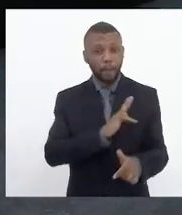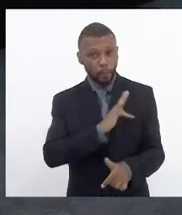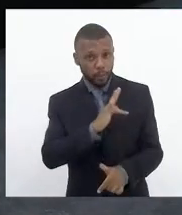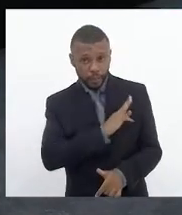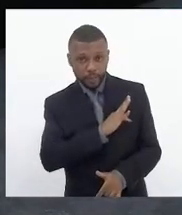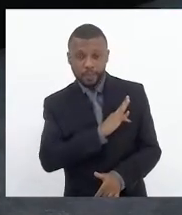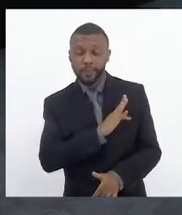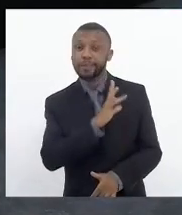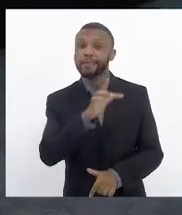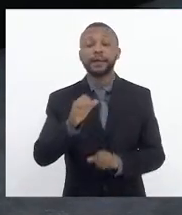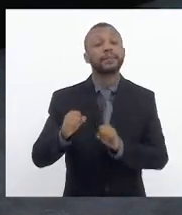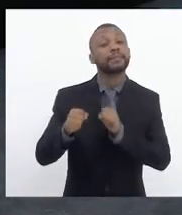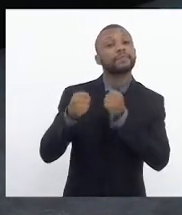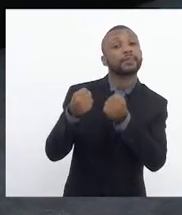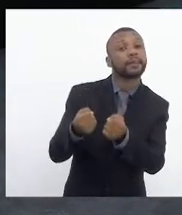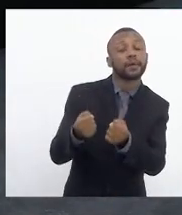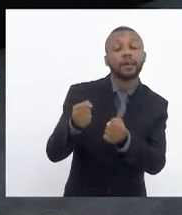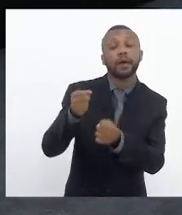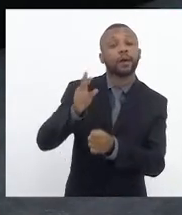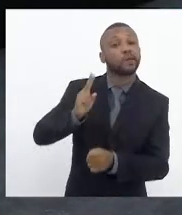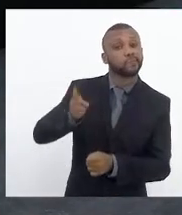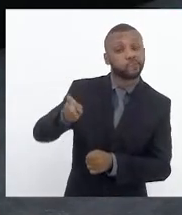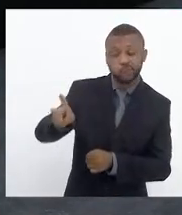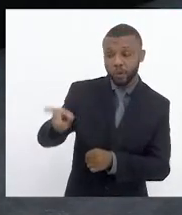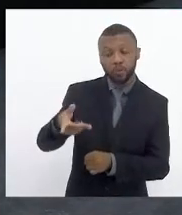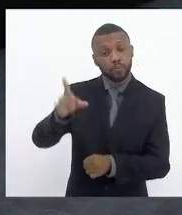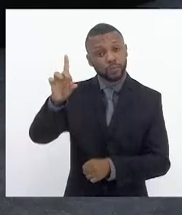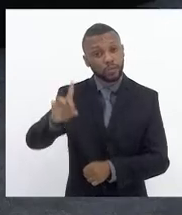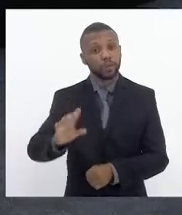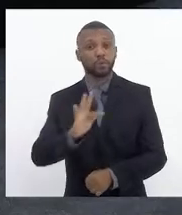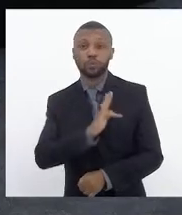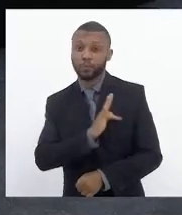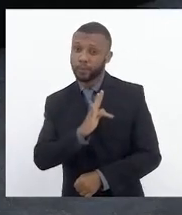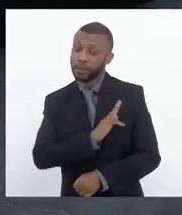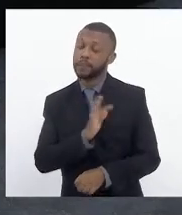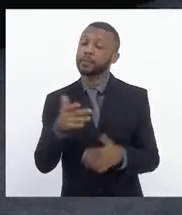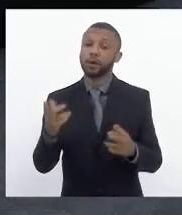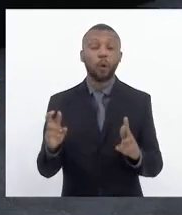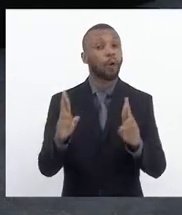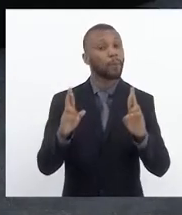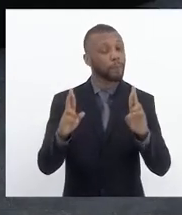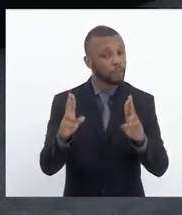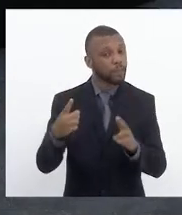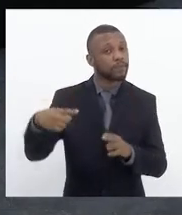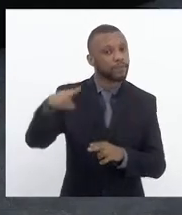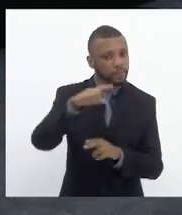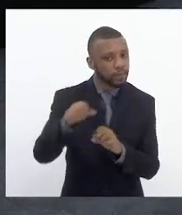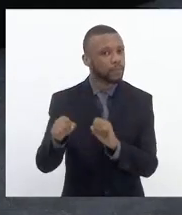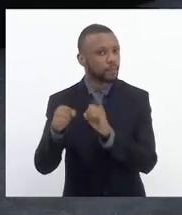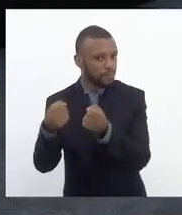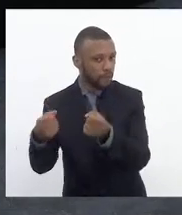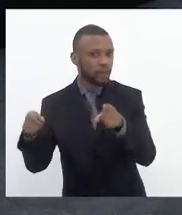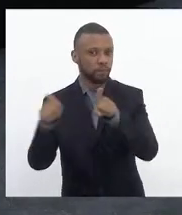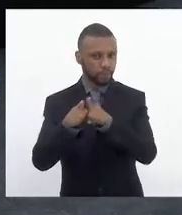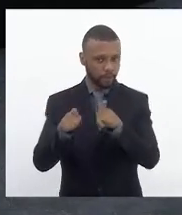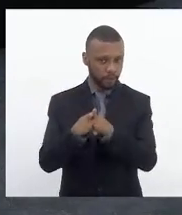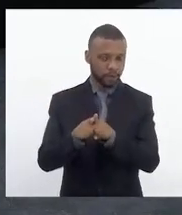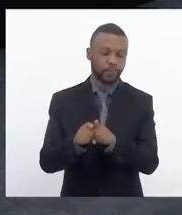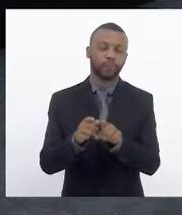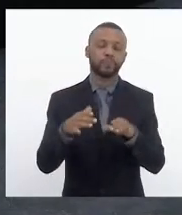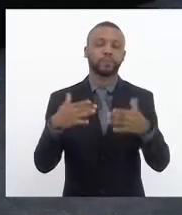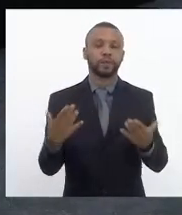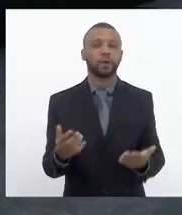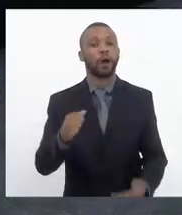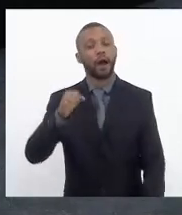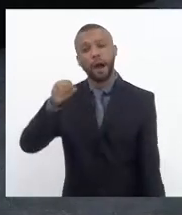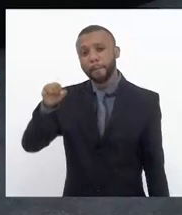defender a preservação dos direitos dos policiais é assim Esperamos que seja é Aproveitando né